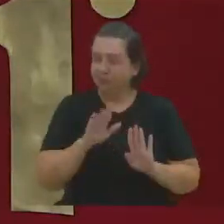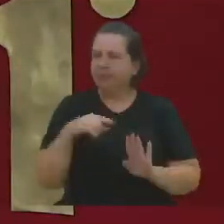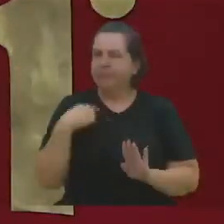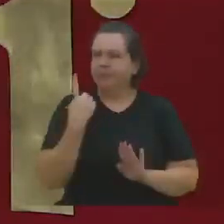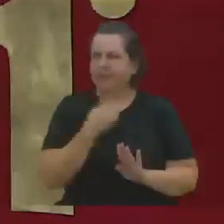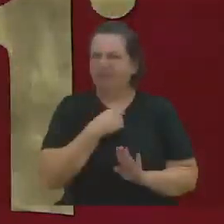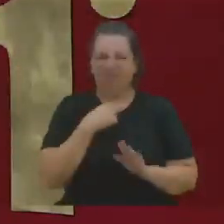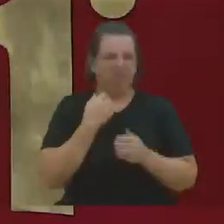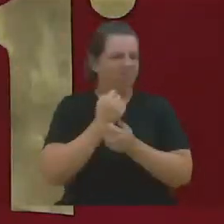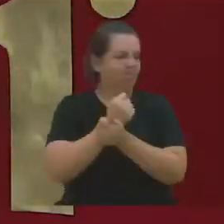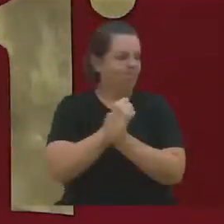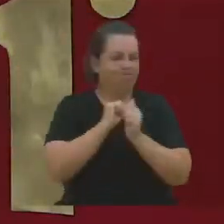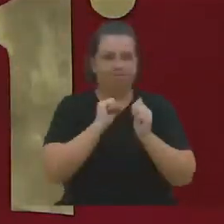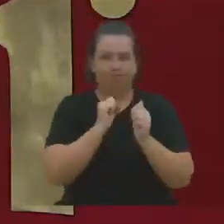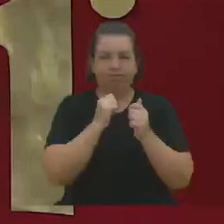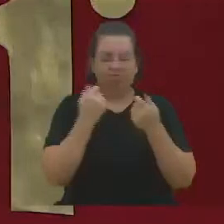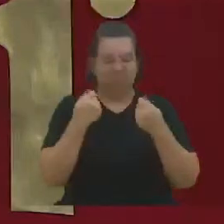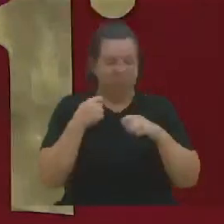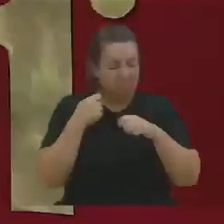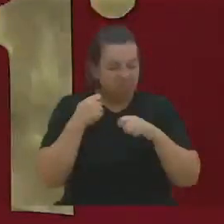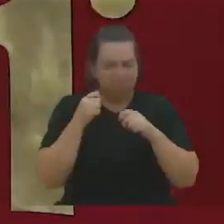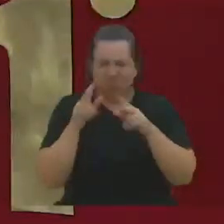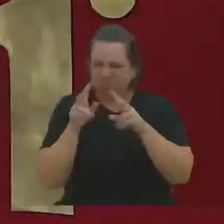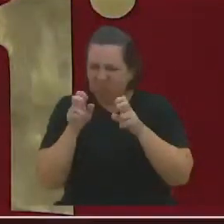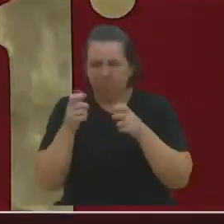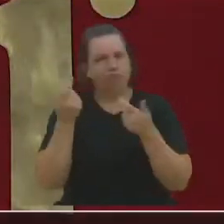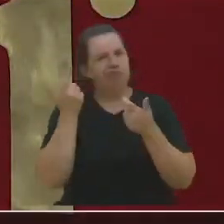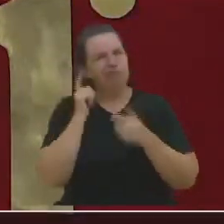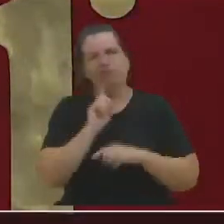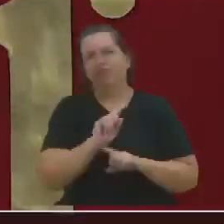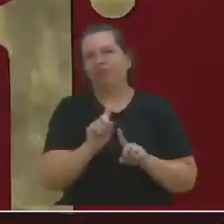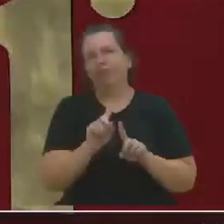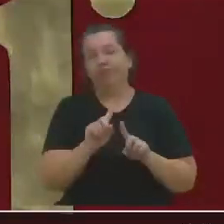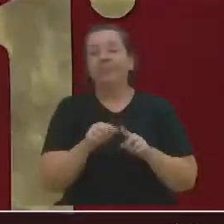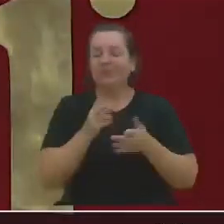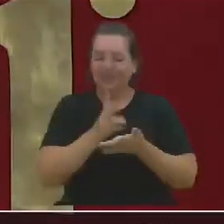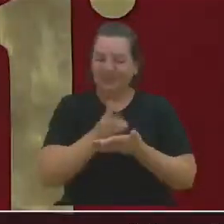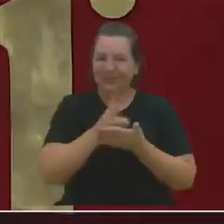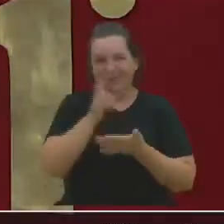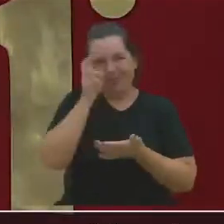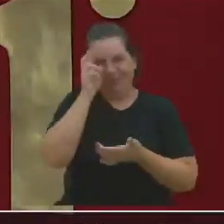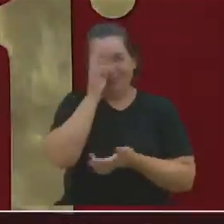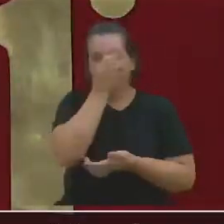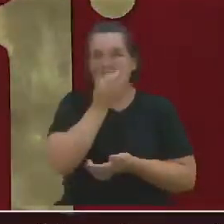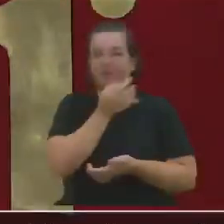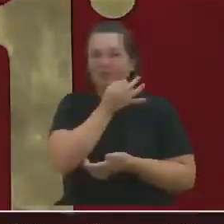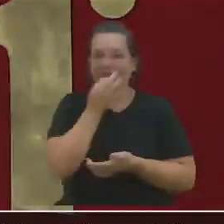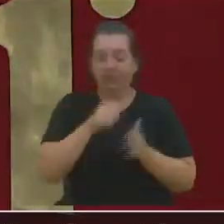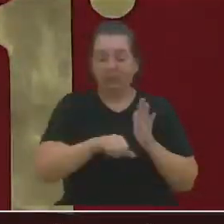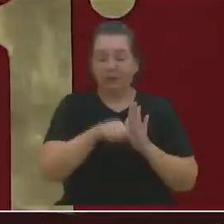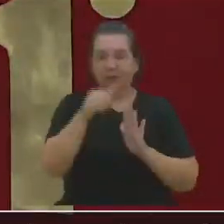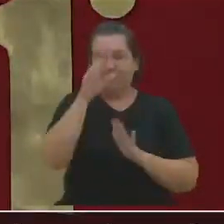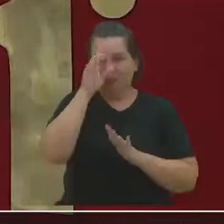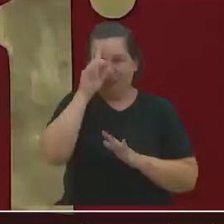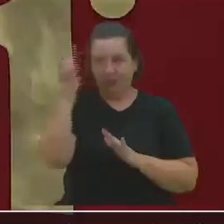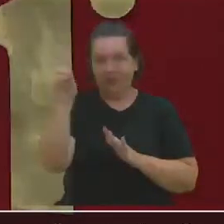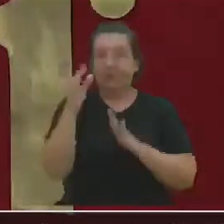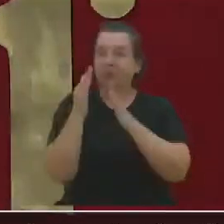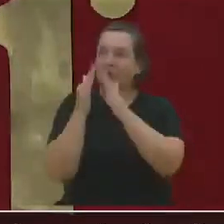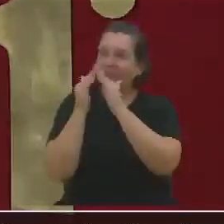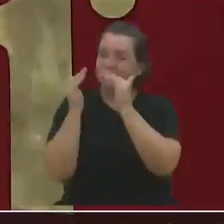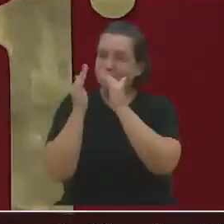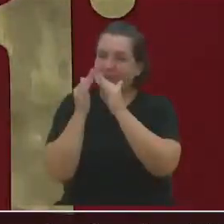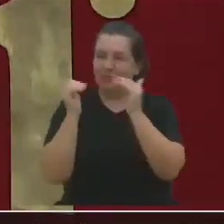somos incapazes de percebê-lo. Continuamos essa quinta eucarística no primeiro dia